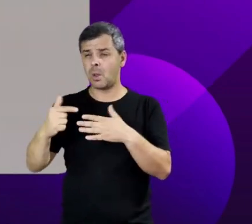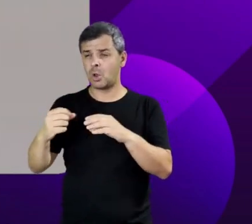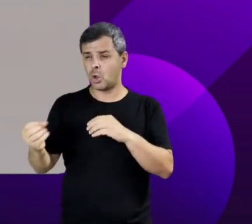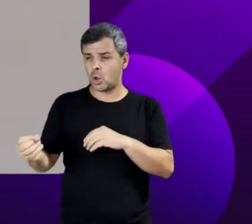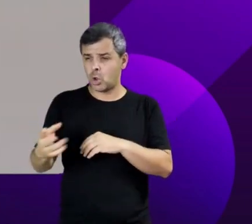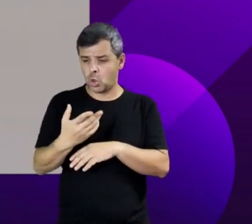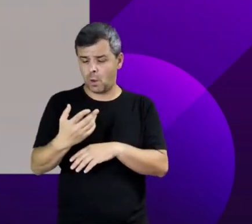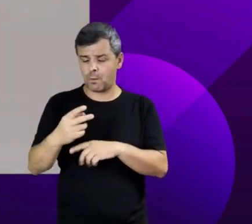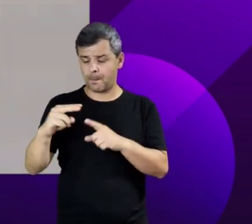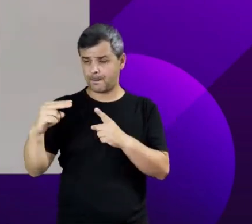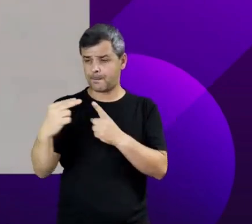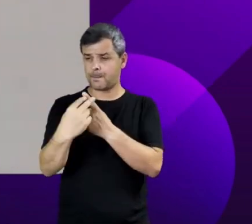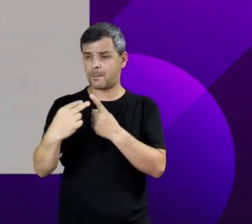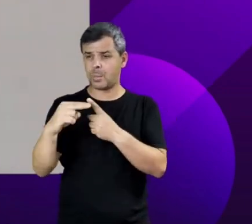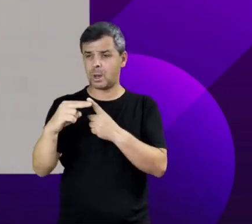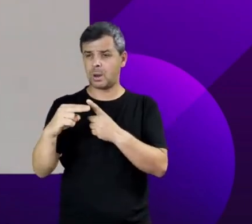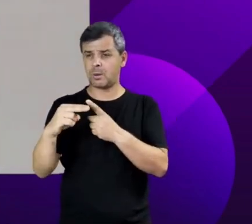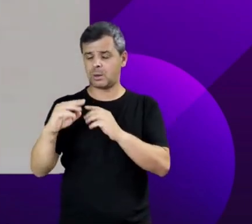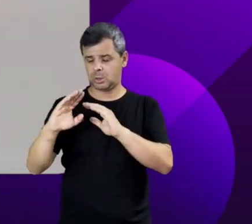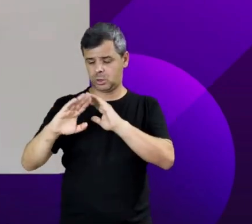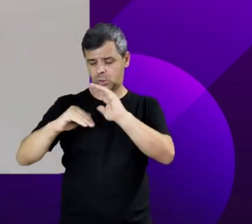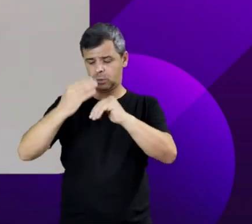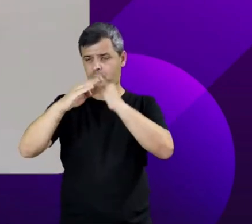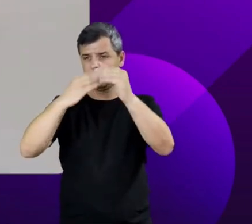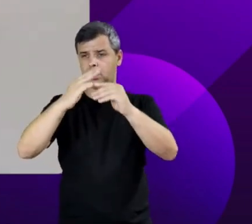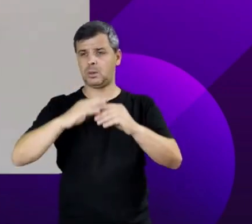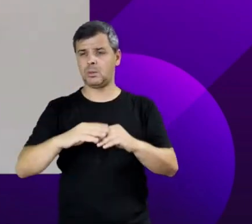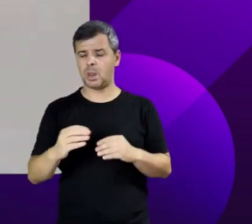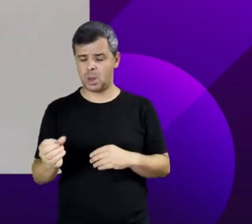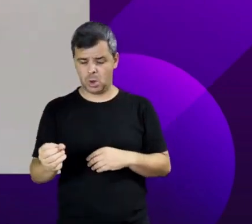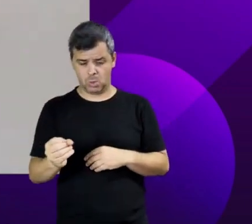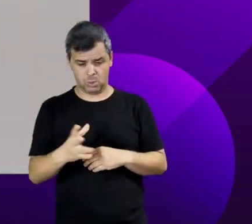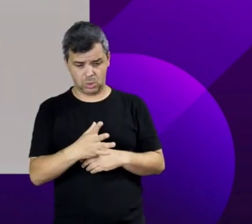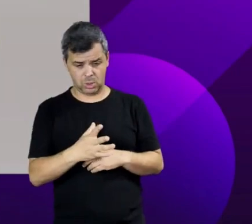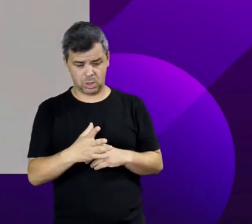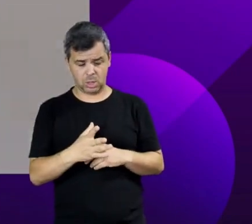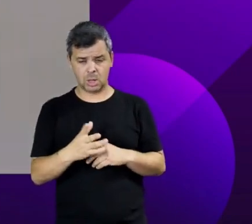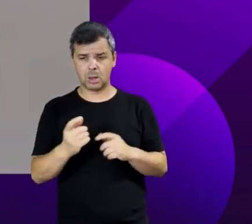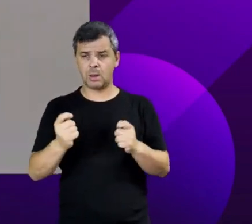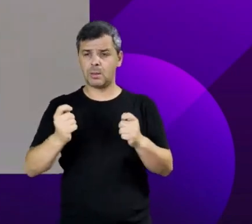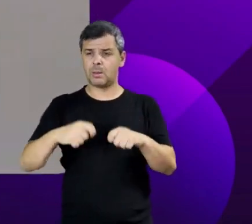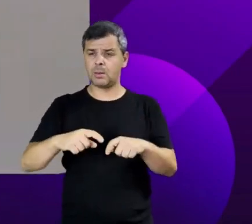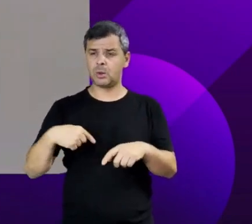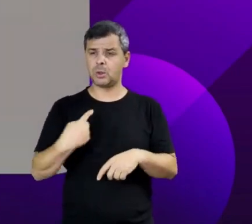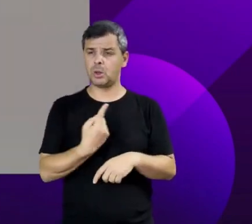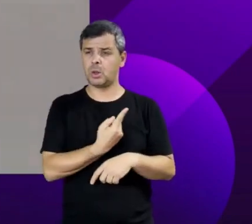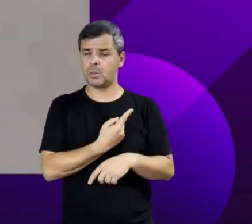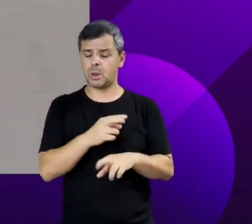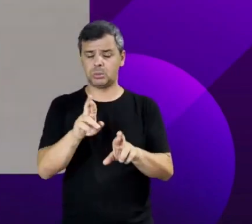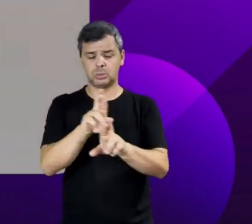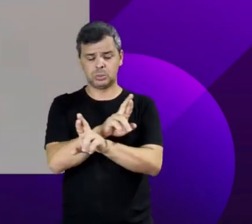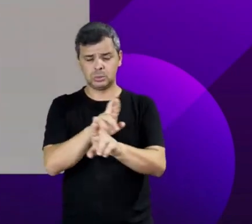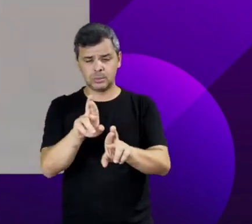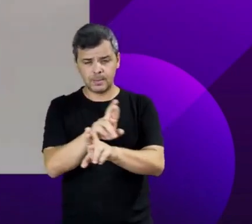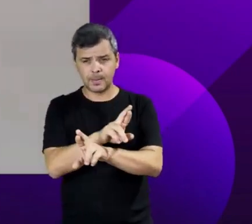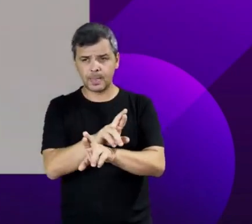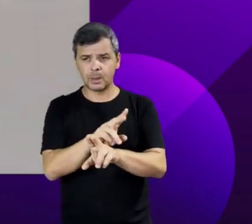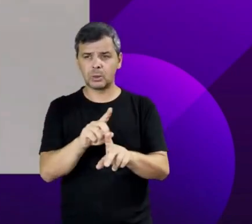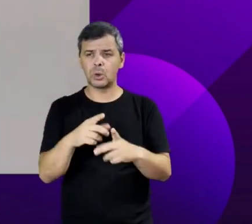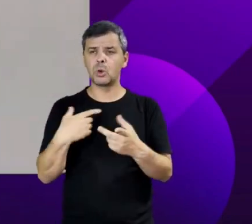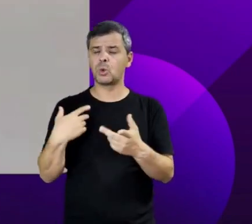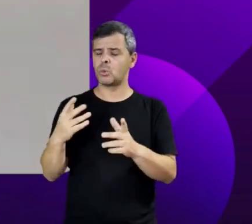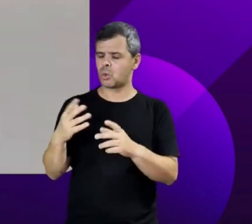nova perspectiva de desenvolvimento, uma nova possibilidade de nós nos relacionarmos